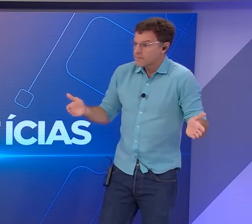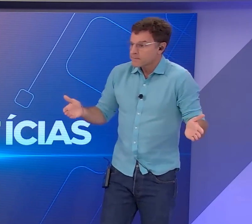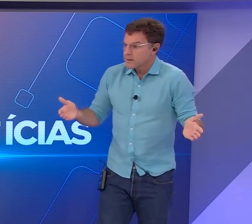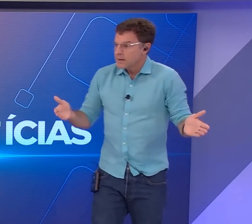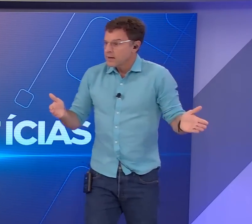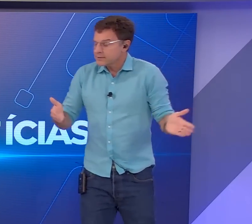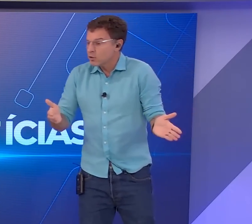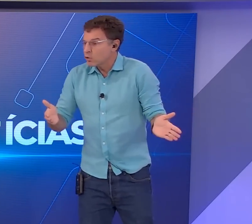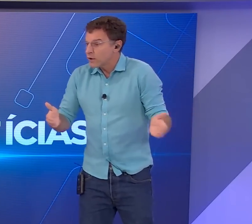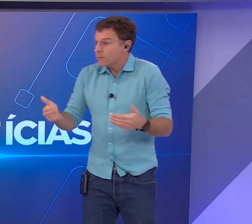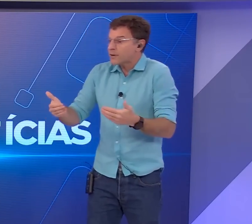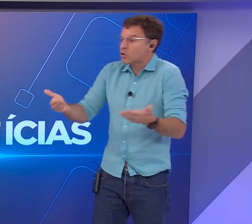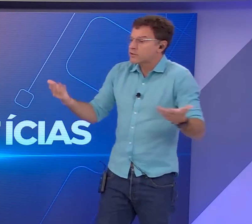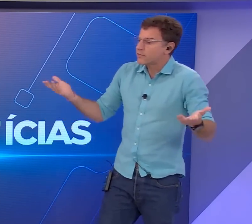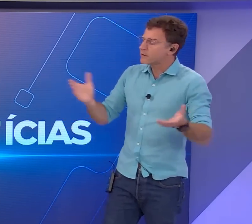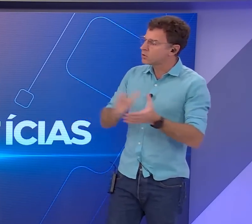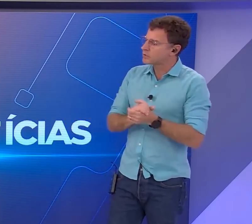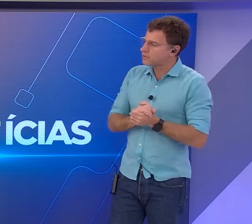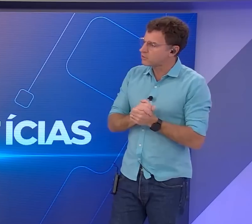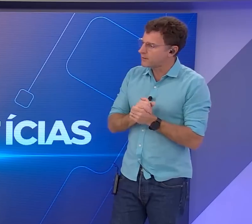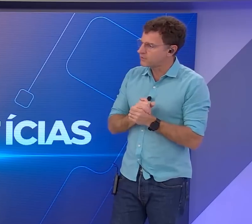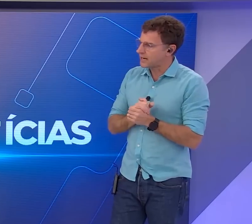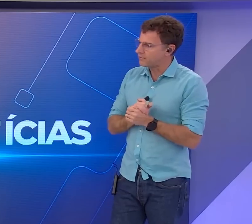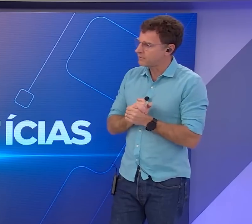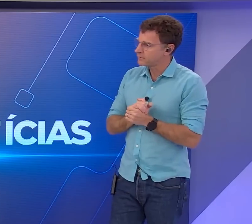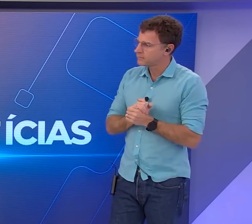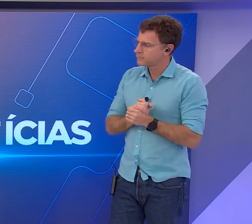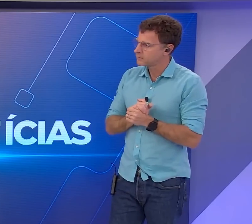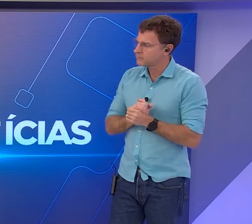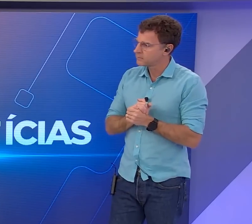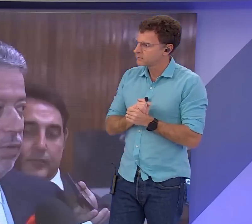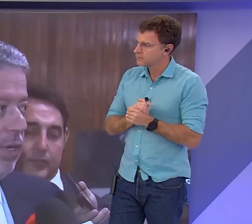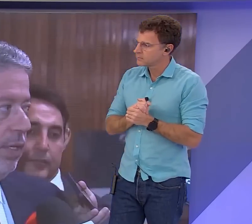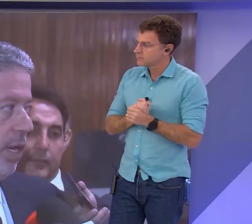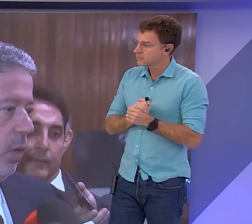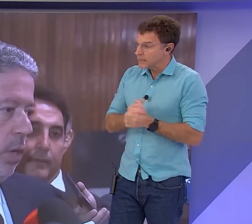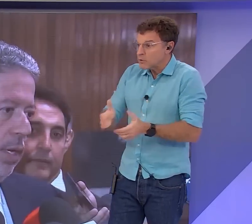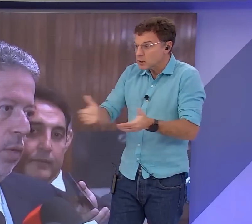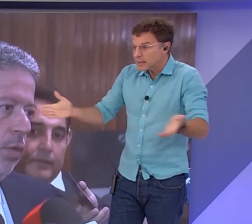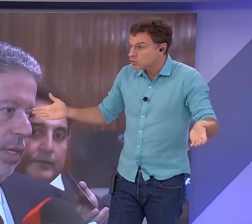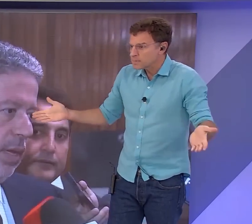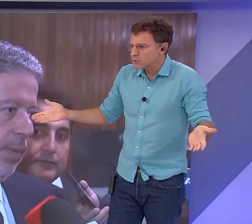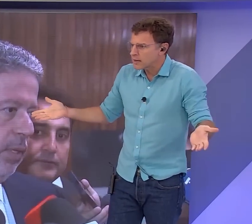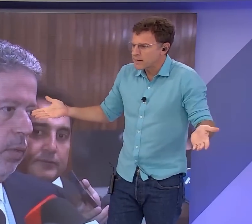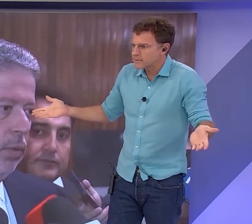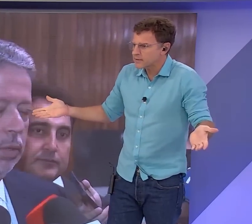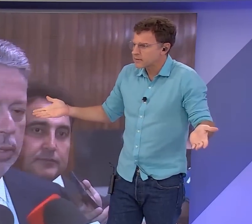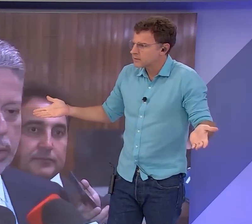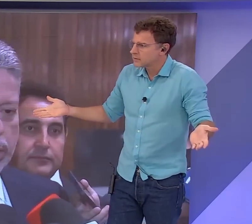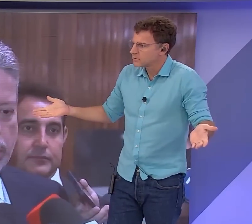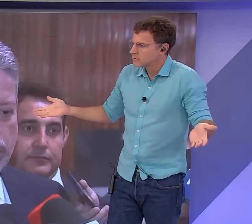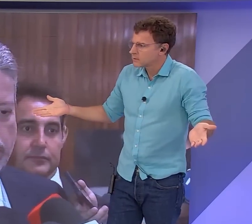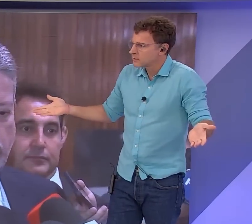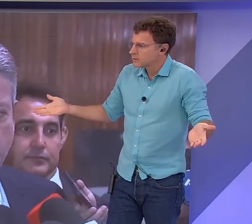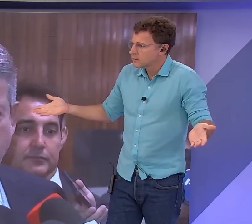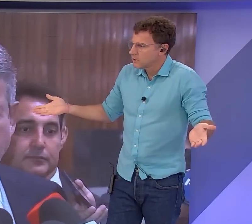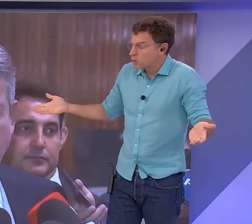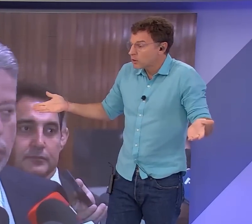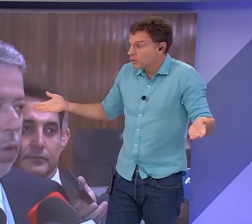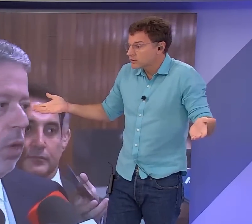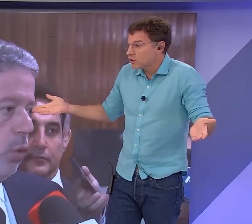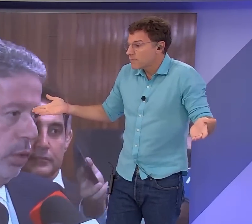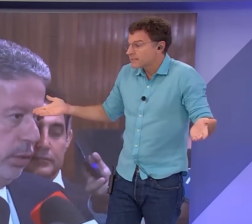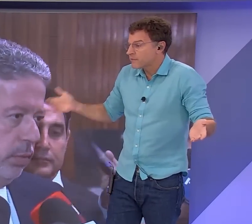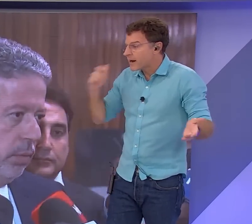realmente esse é um governo mais conservador do que a gente imaginava? Tem que botar essa opção na mesa.